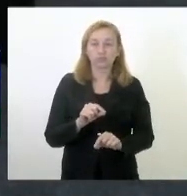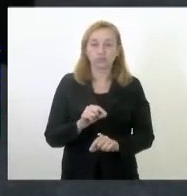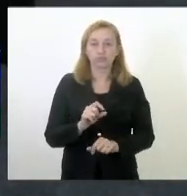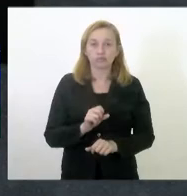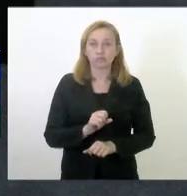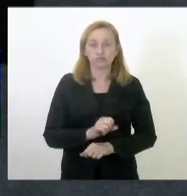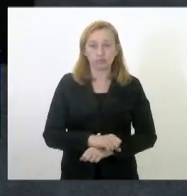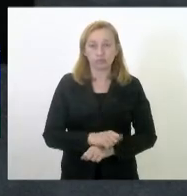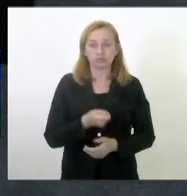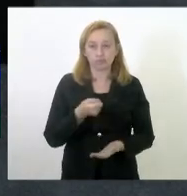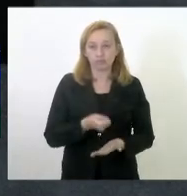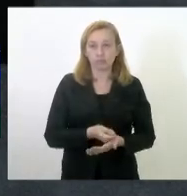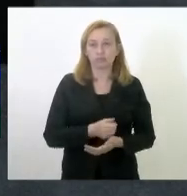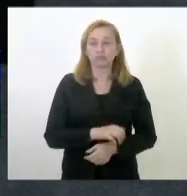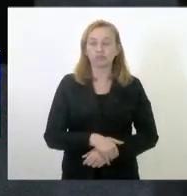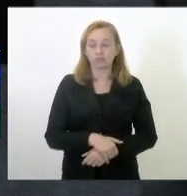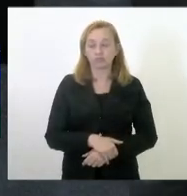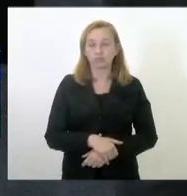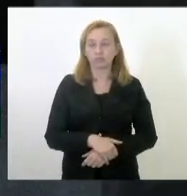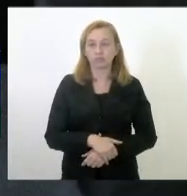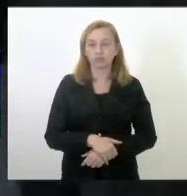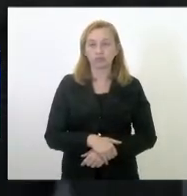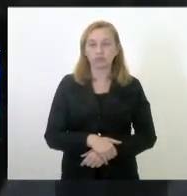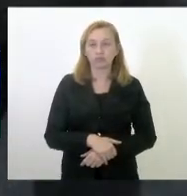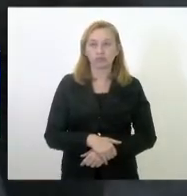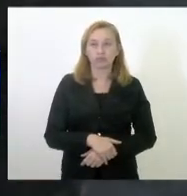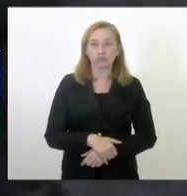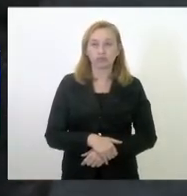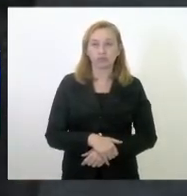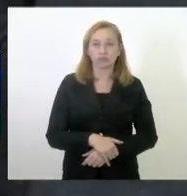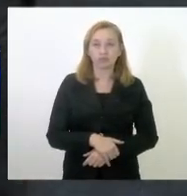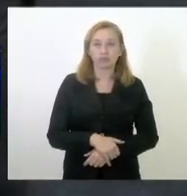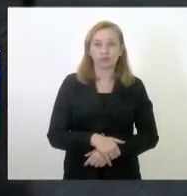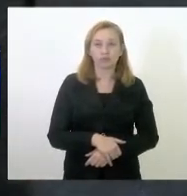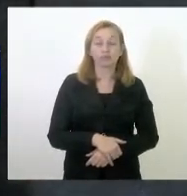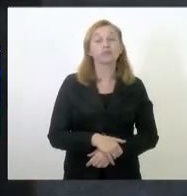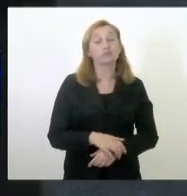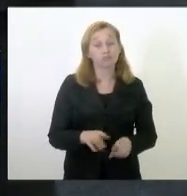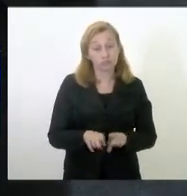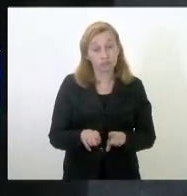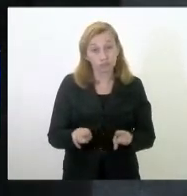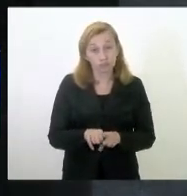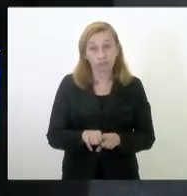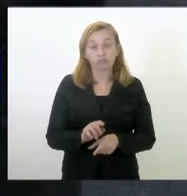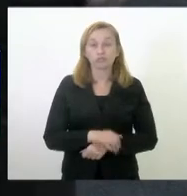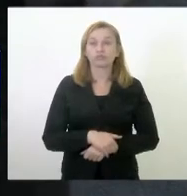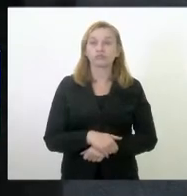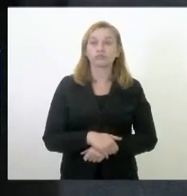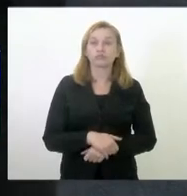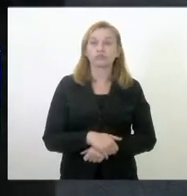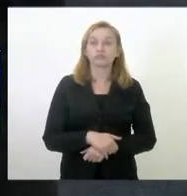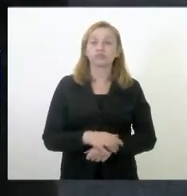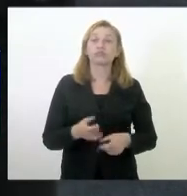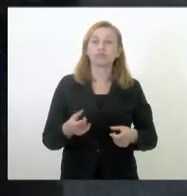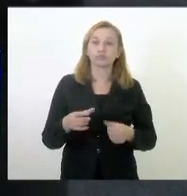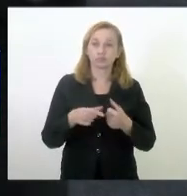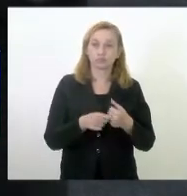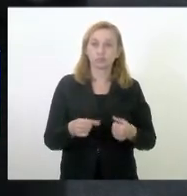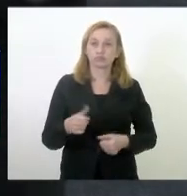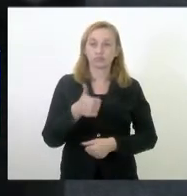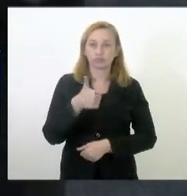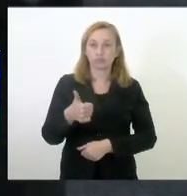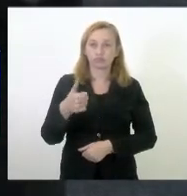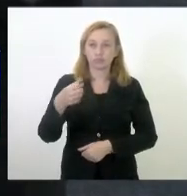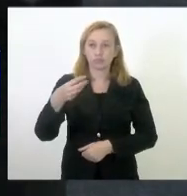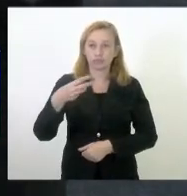explicitar a adoção de medidas de compensação fiscal. Além disso, nos termos do artigo